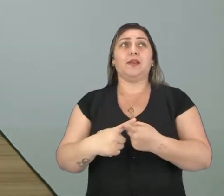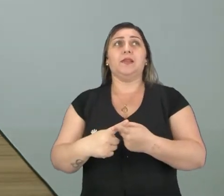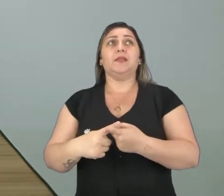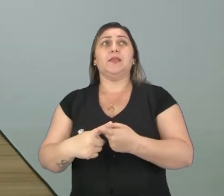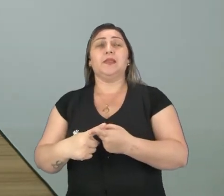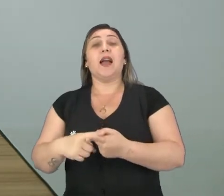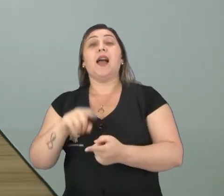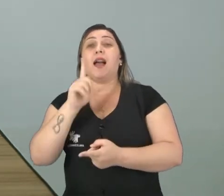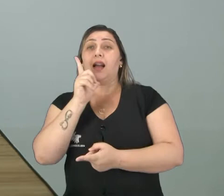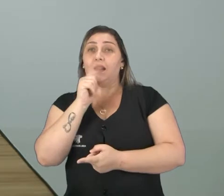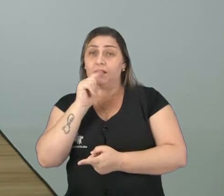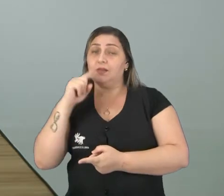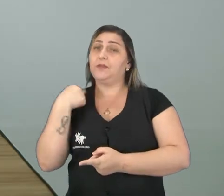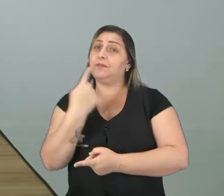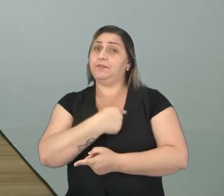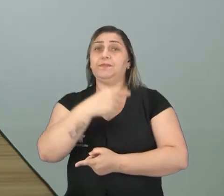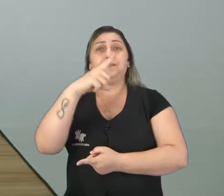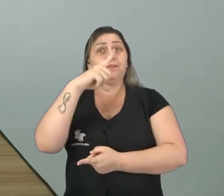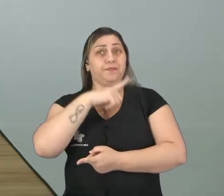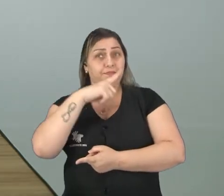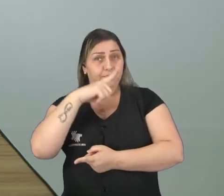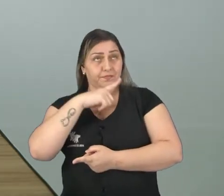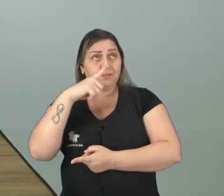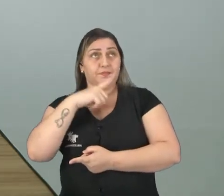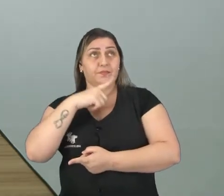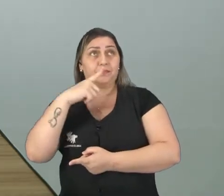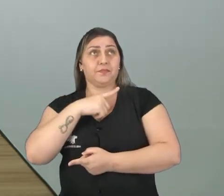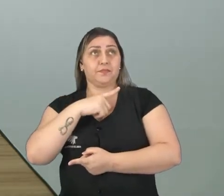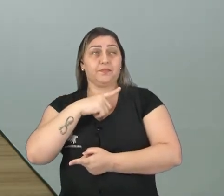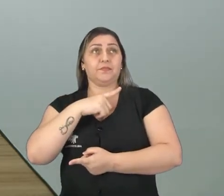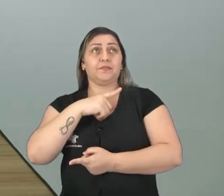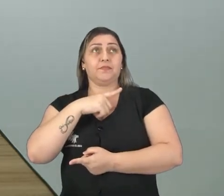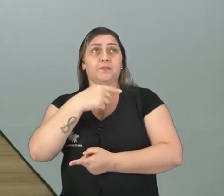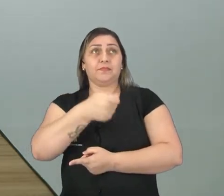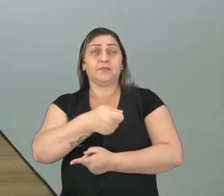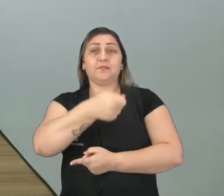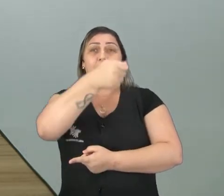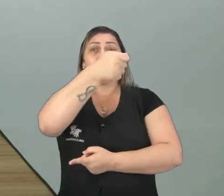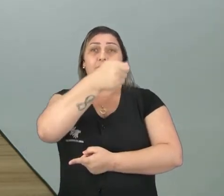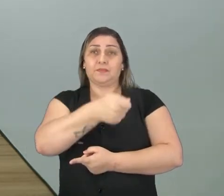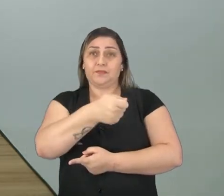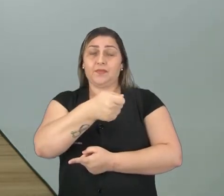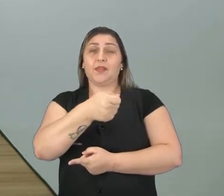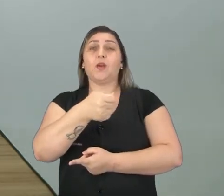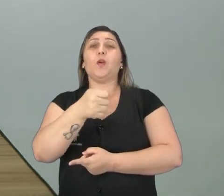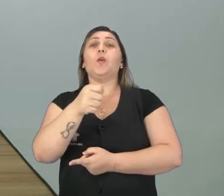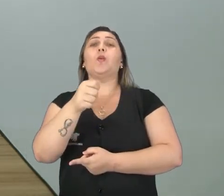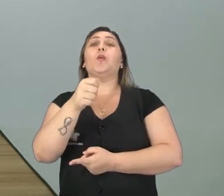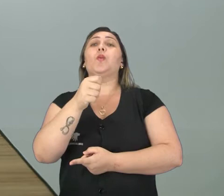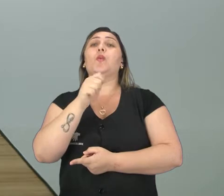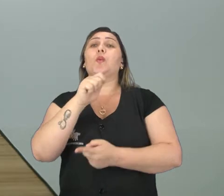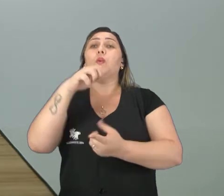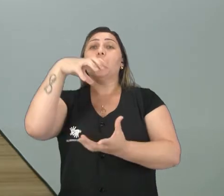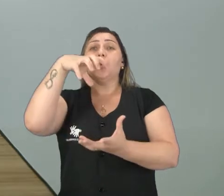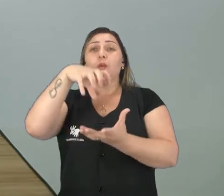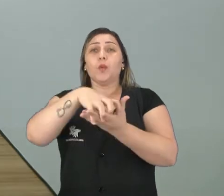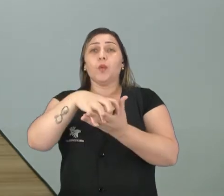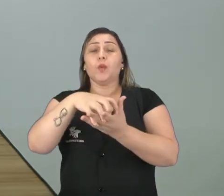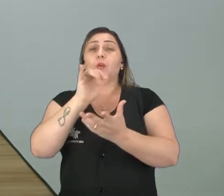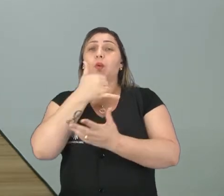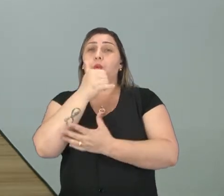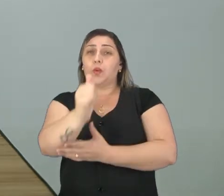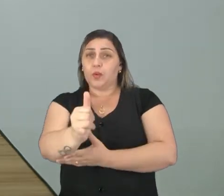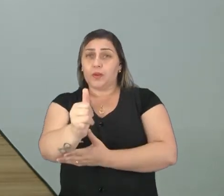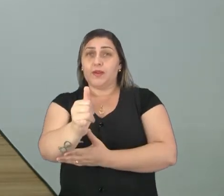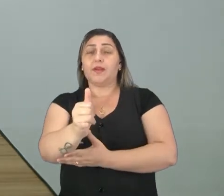maior parte da água que nós temos, que chega à nossa casa, elas vêm de onde? Elas vêm das usinas hidrelétricas. Então, à